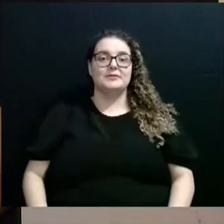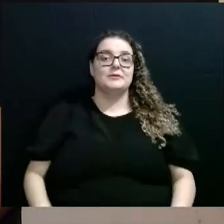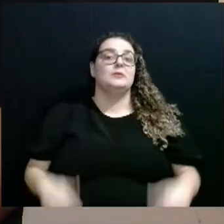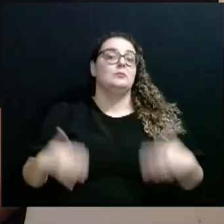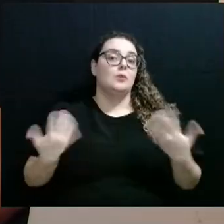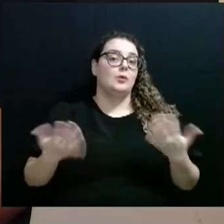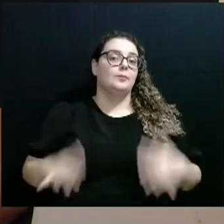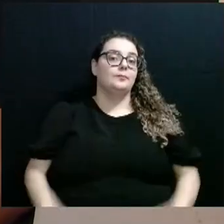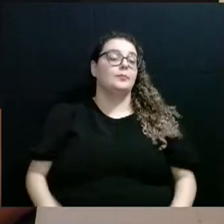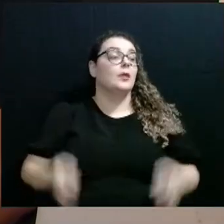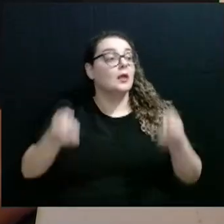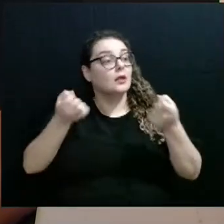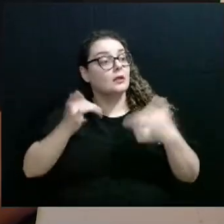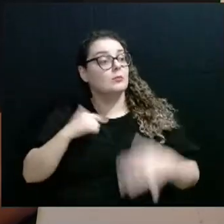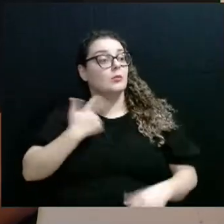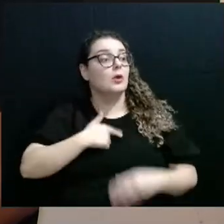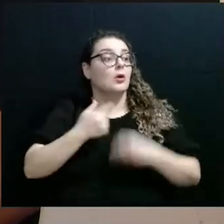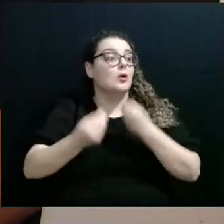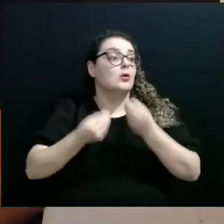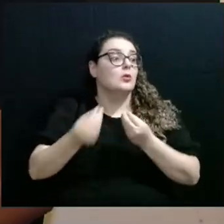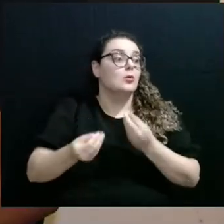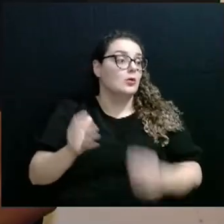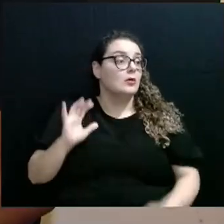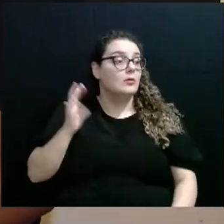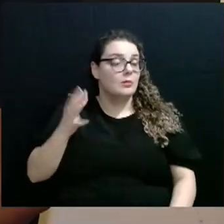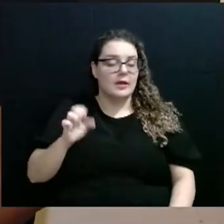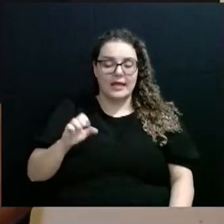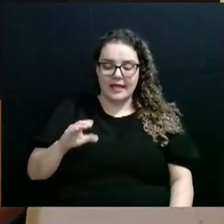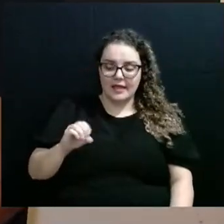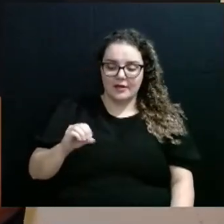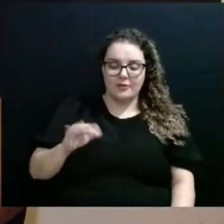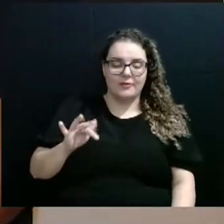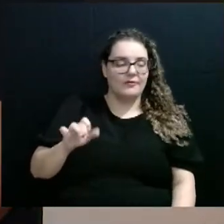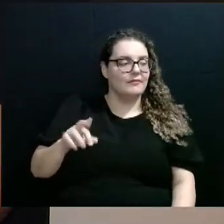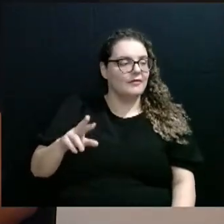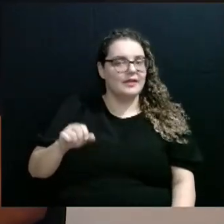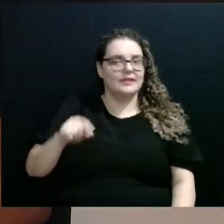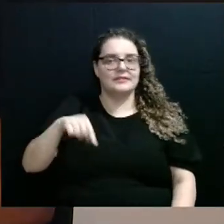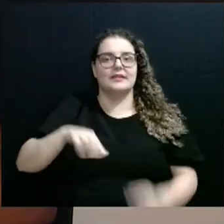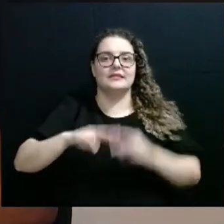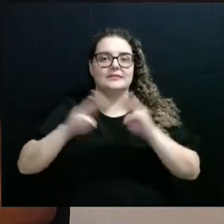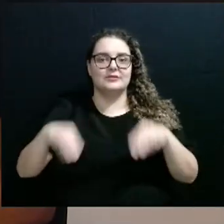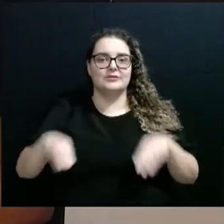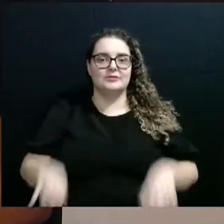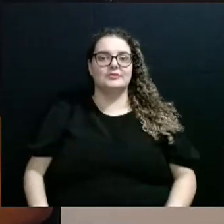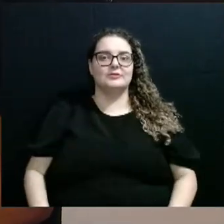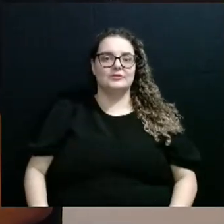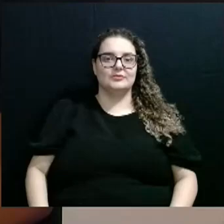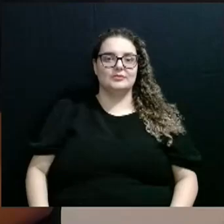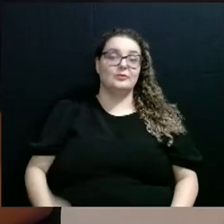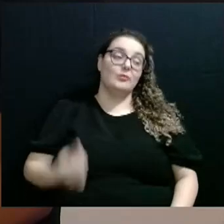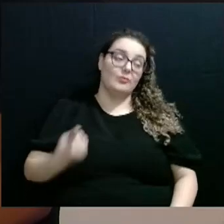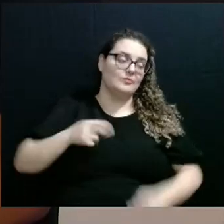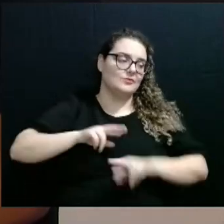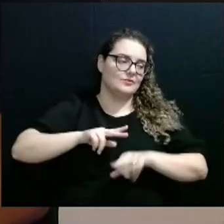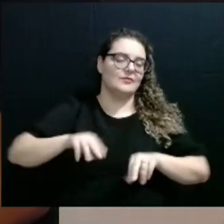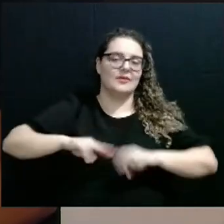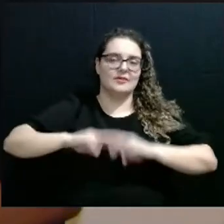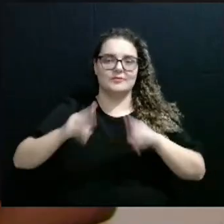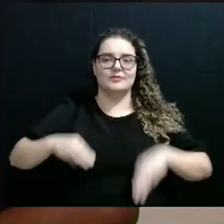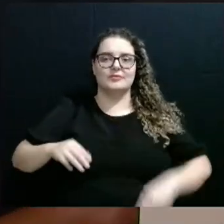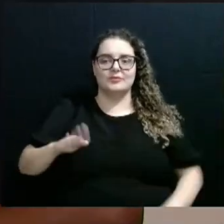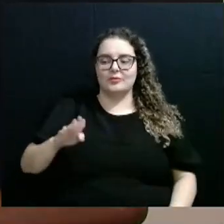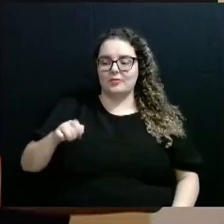gente como vai ser então essa Ecoférias aqui no museu, não é? Em um dos museus aqui do Bosque dos Jequitibás,